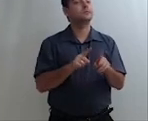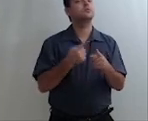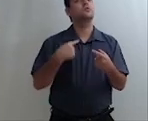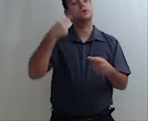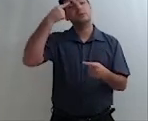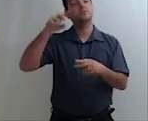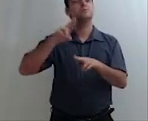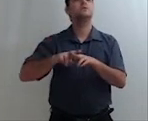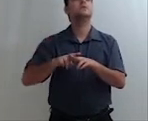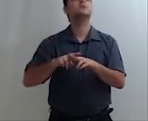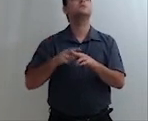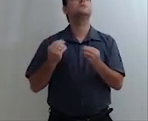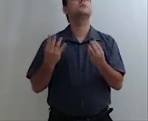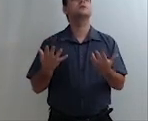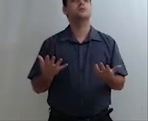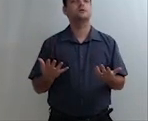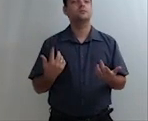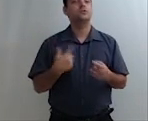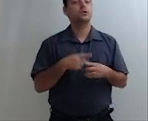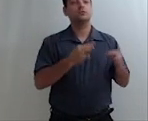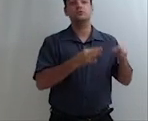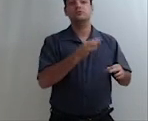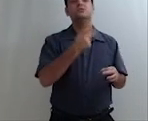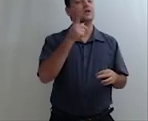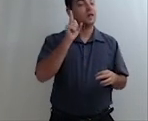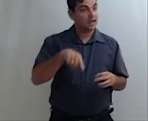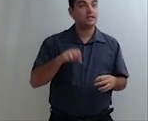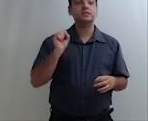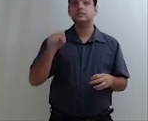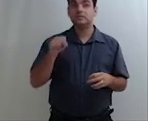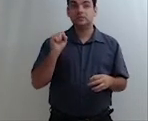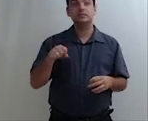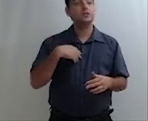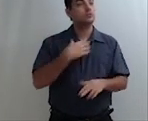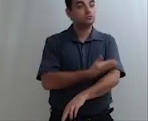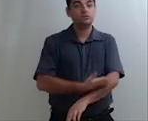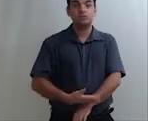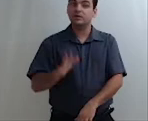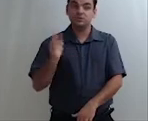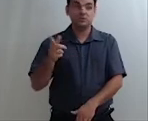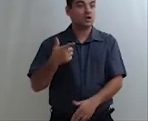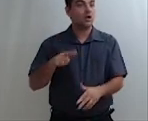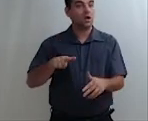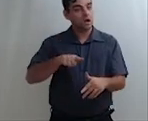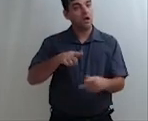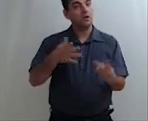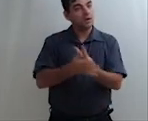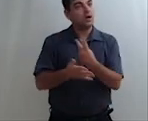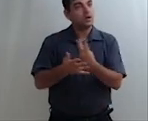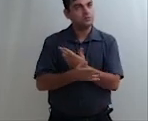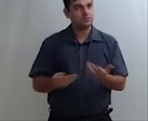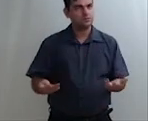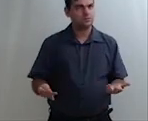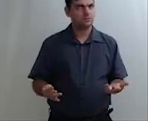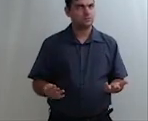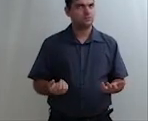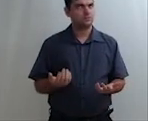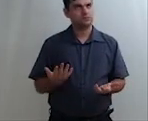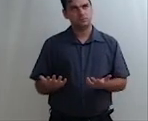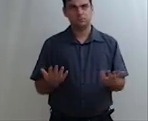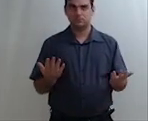tá se dando porque o juiz afirmou que ele pra atividade habitual de produção ilegal e nessa declaração eu trouxe alguns